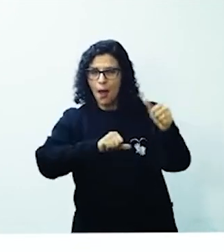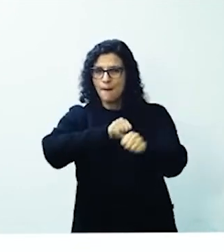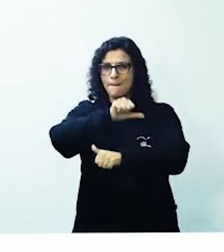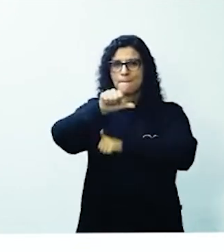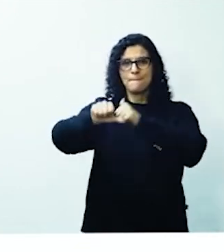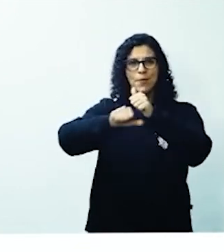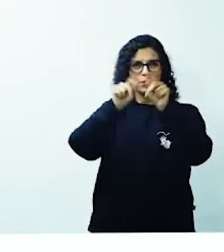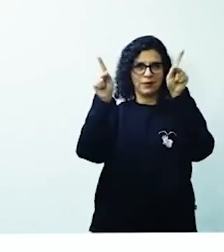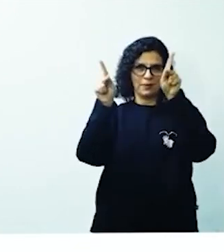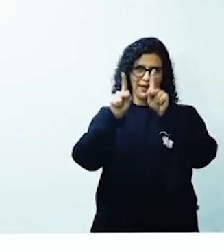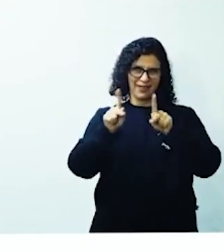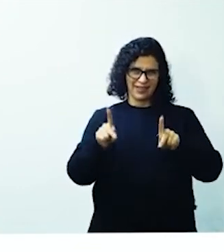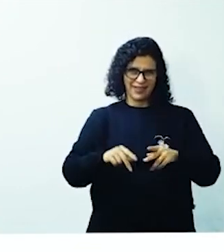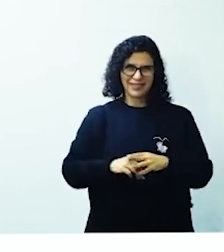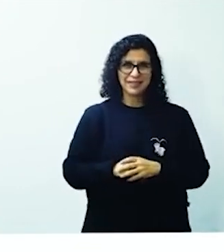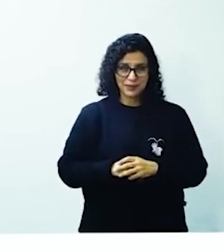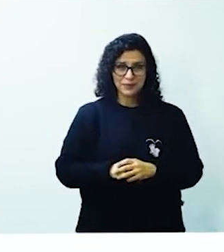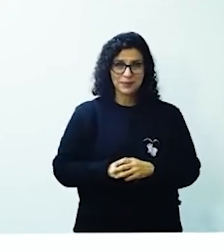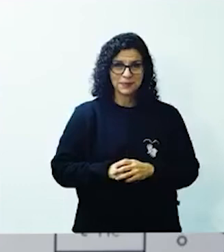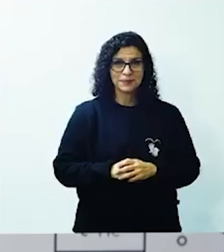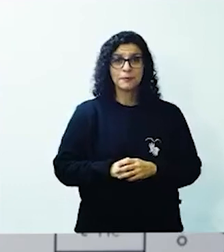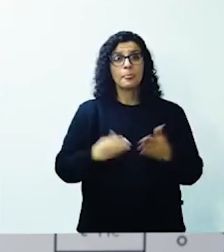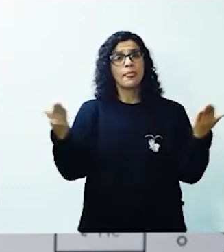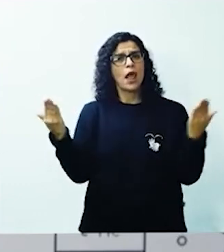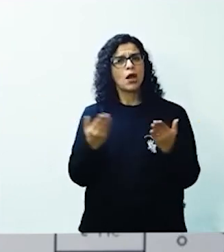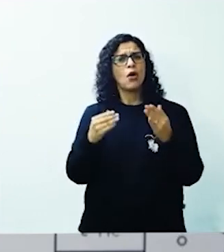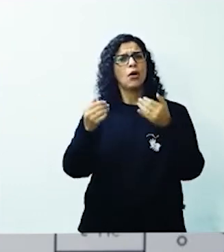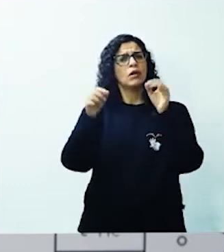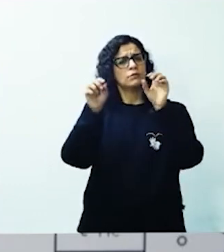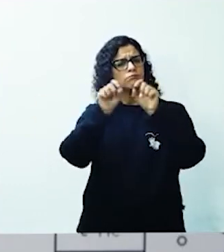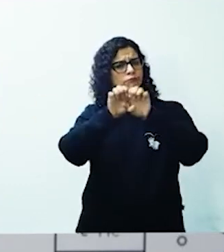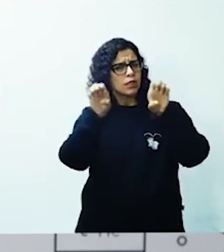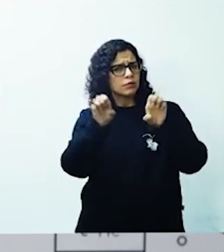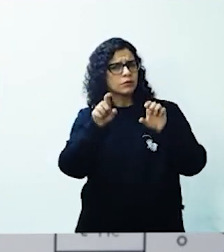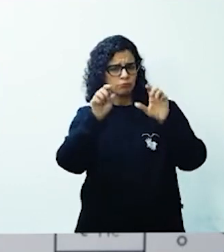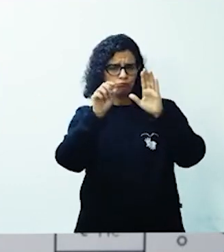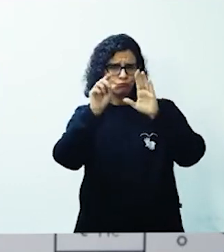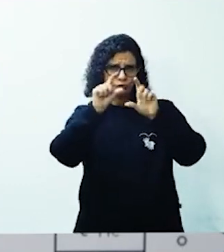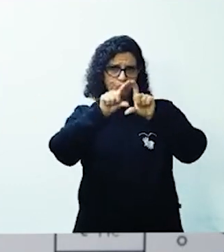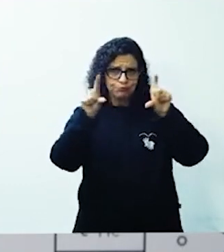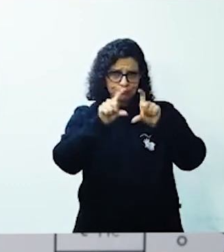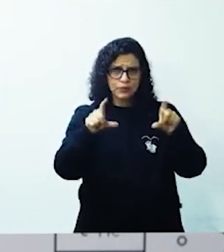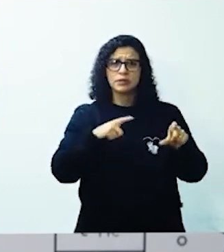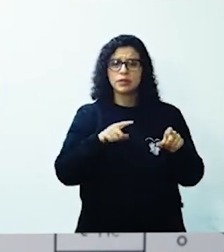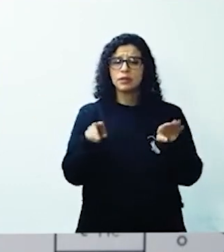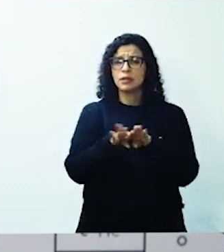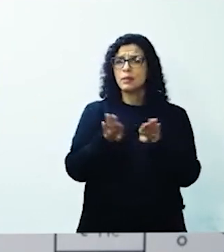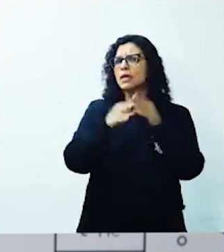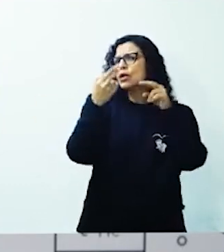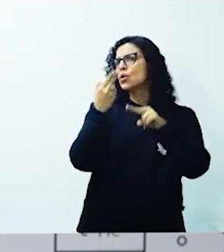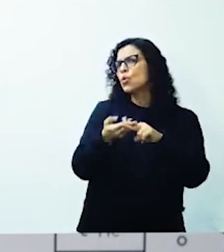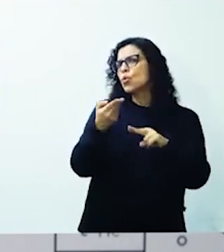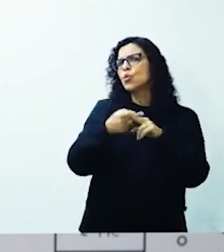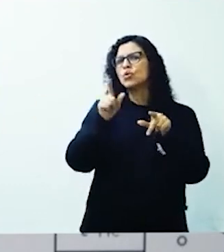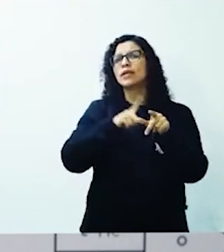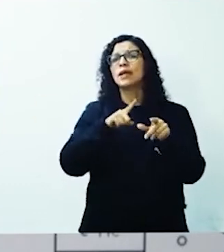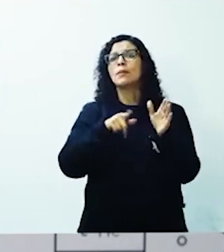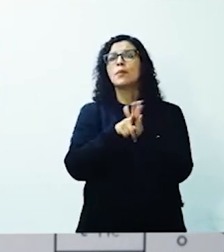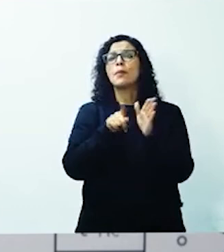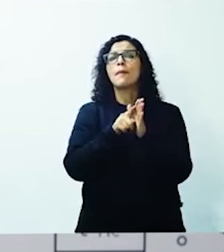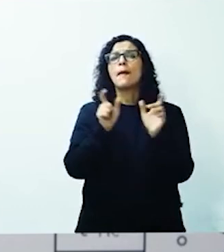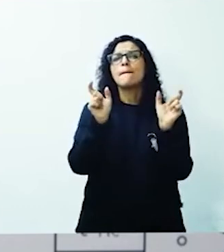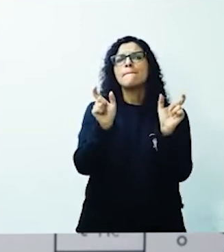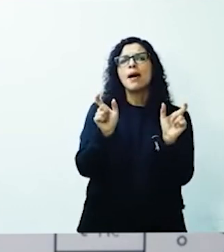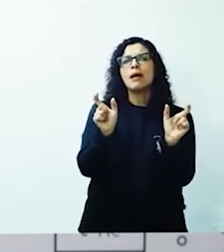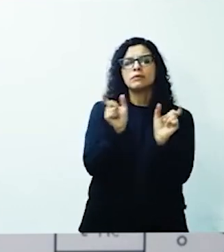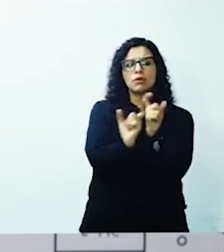virar paz. Nessa estrofe, o nosso poeta ele faz a utilização muito de